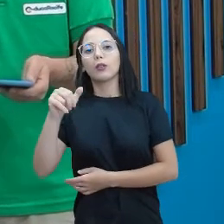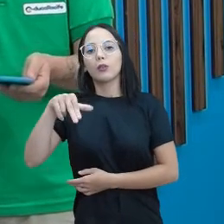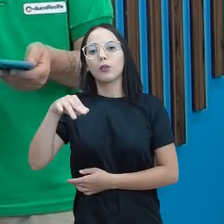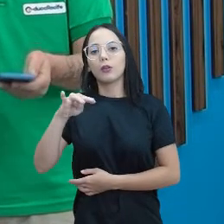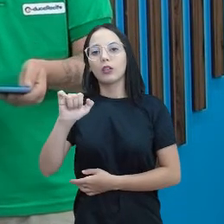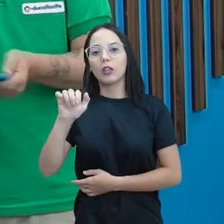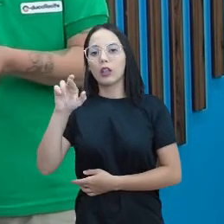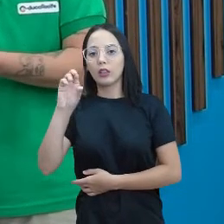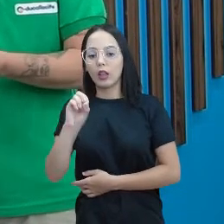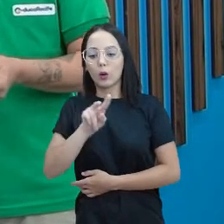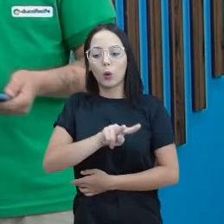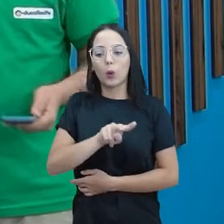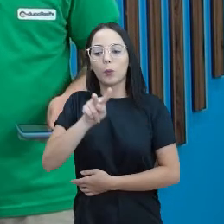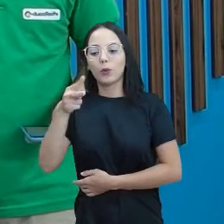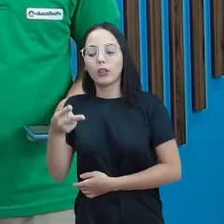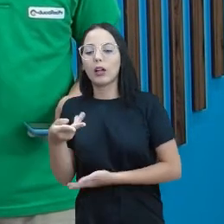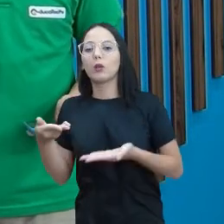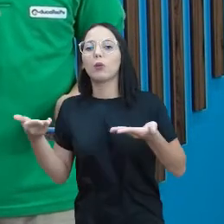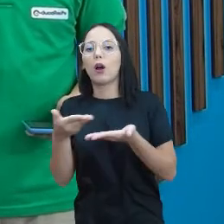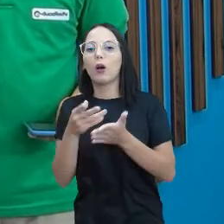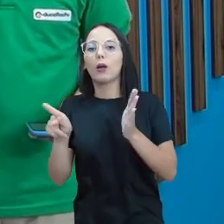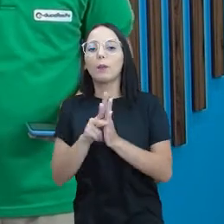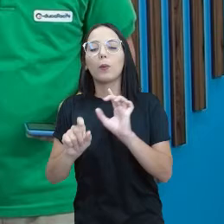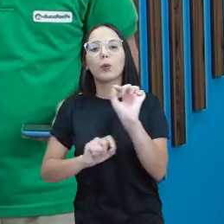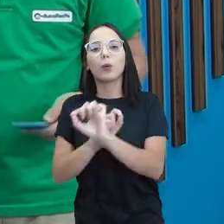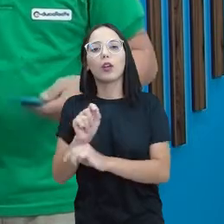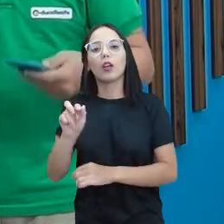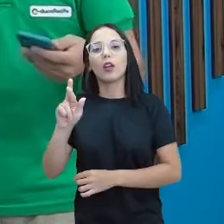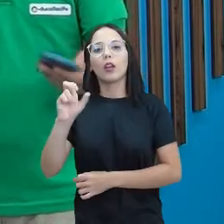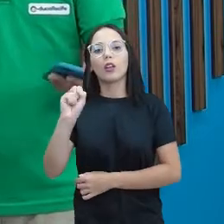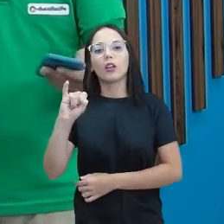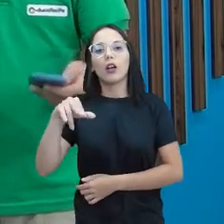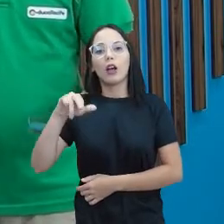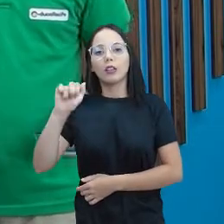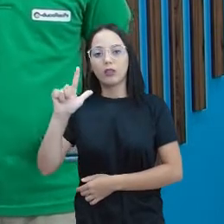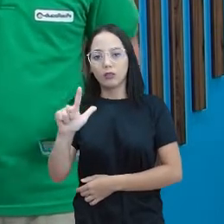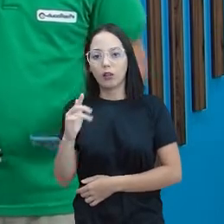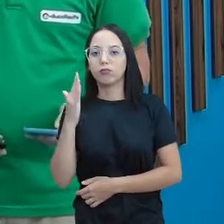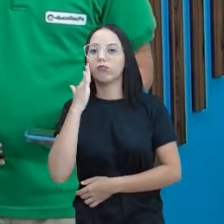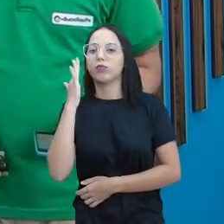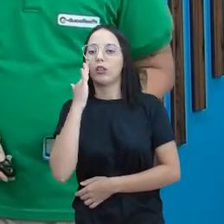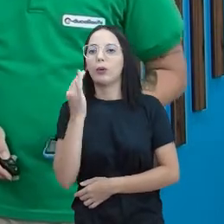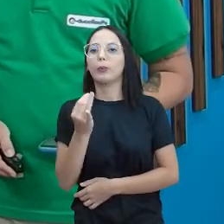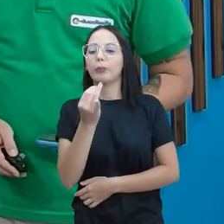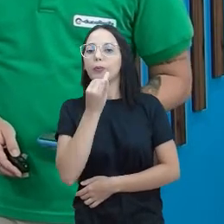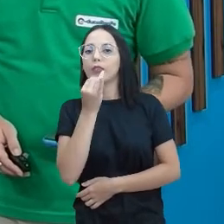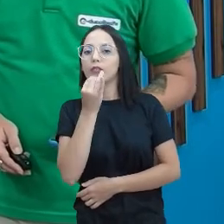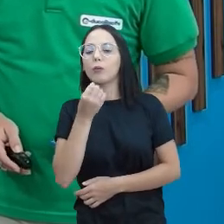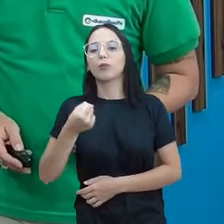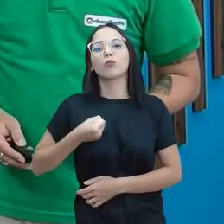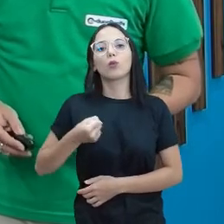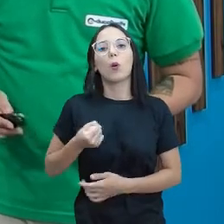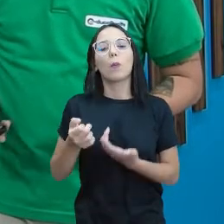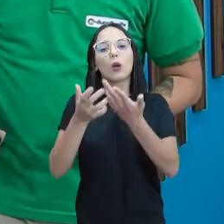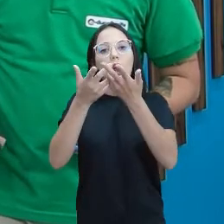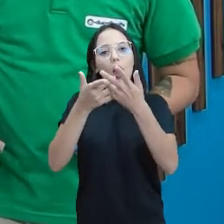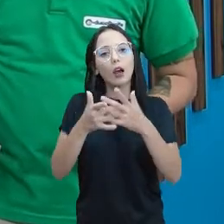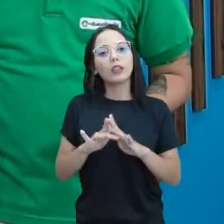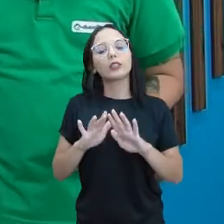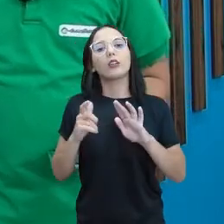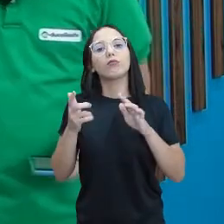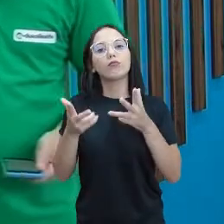gente vai fazer agora a passagem para o expoente racional, tá certo? Ou seja, quando esse expoente ele vai ser um número racional. Então